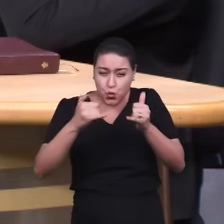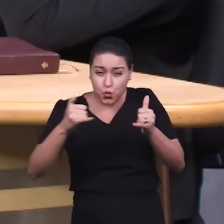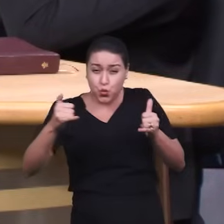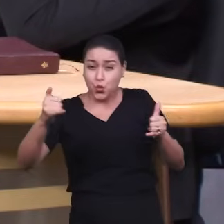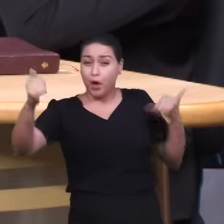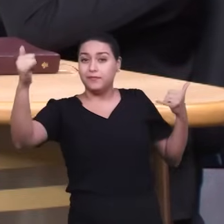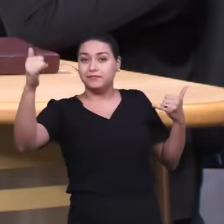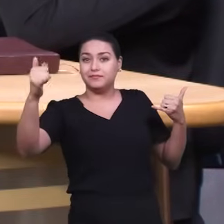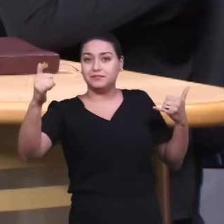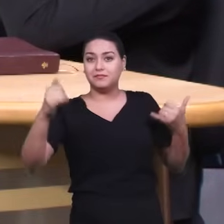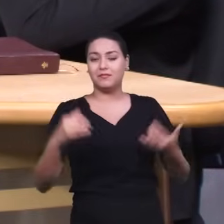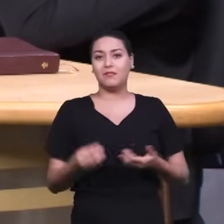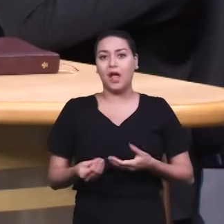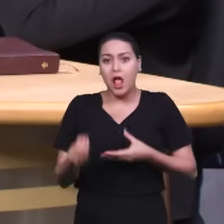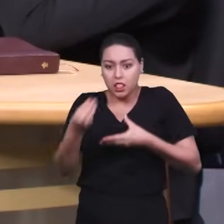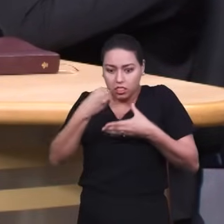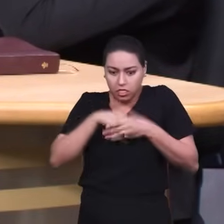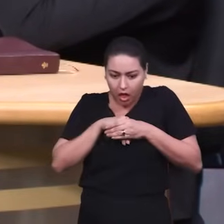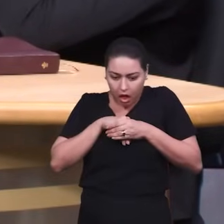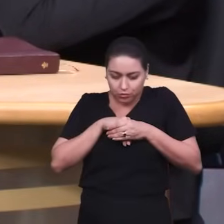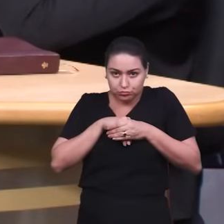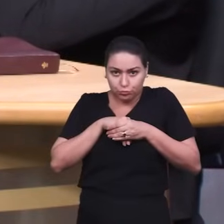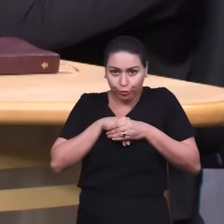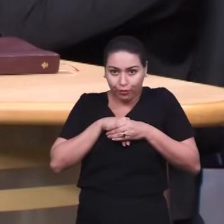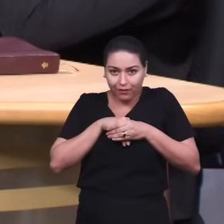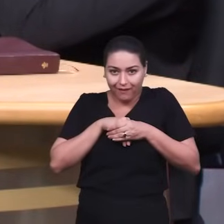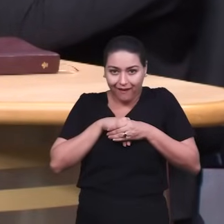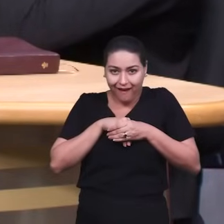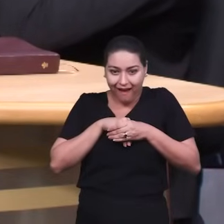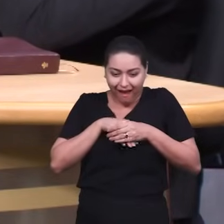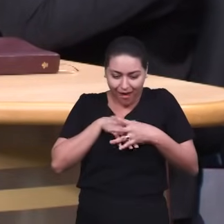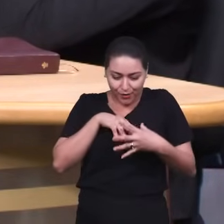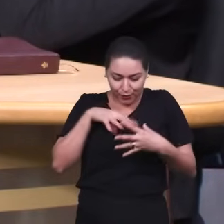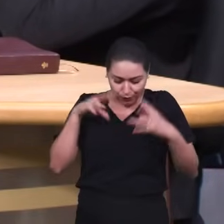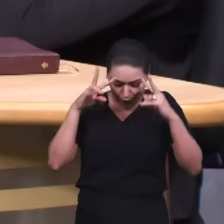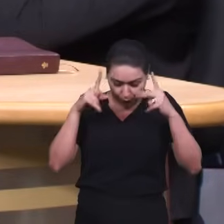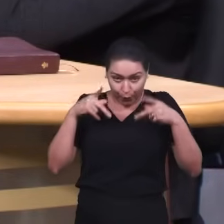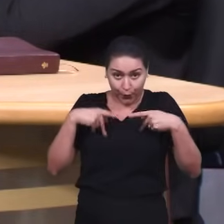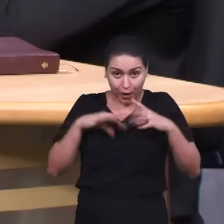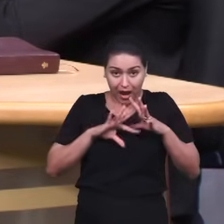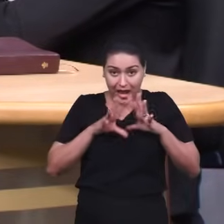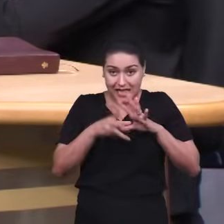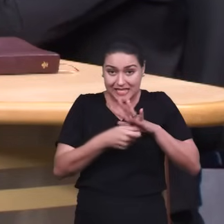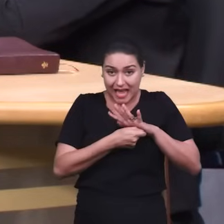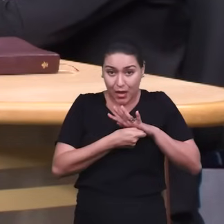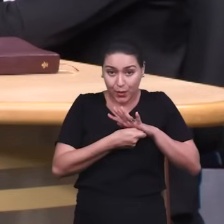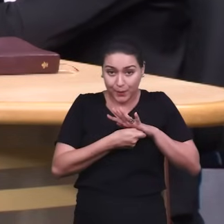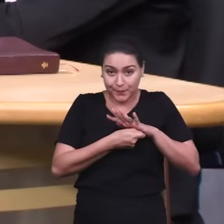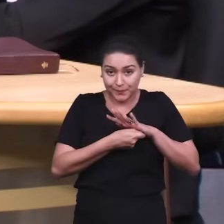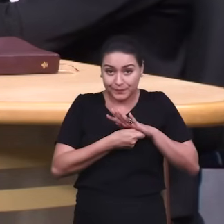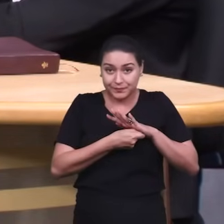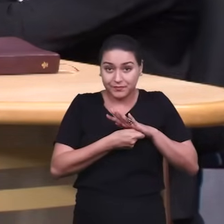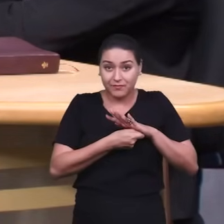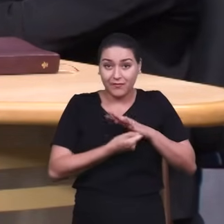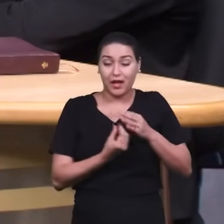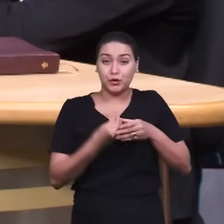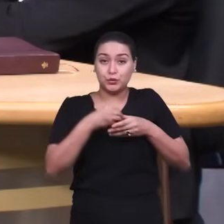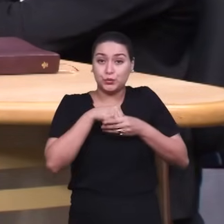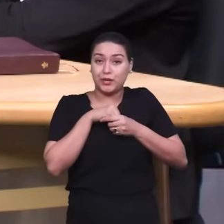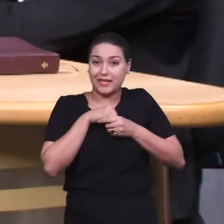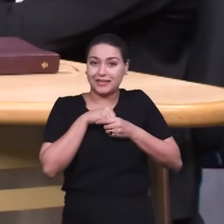quando você vai observar isso da forma como acontece, isso está inserido dentro do núcleo da nossa célula. Como a gente pode observar aqui, tem uma